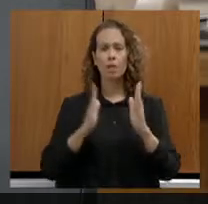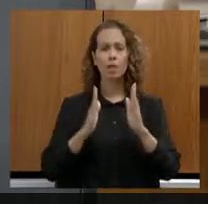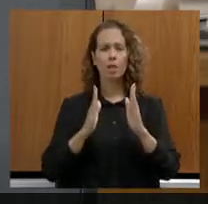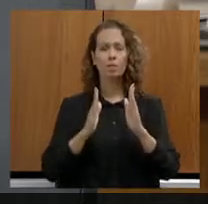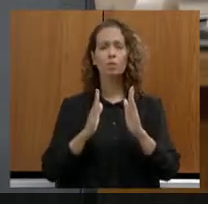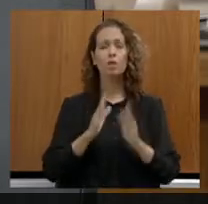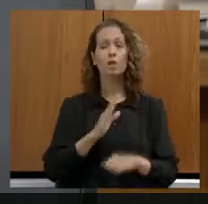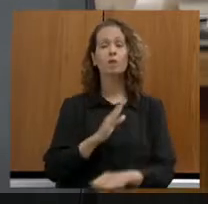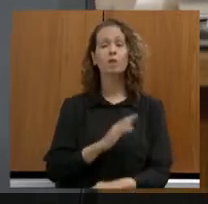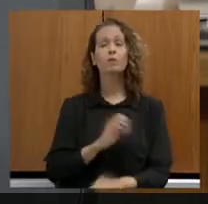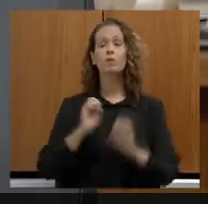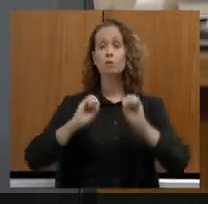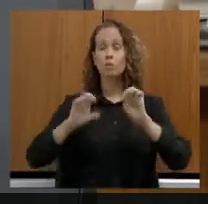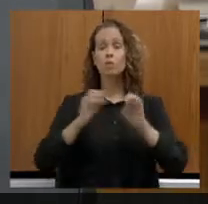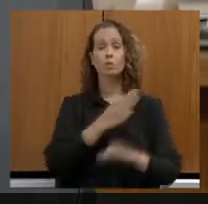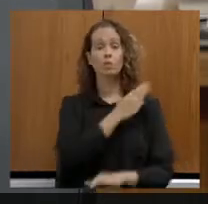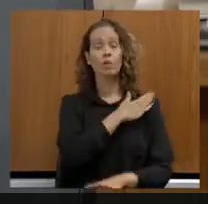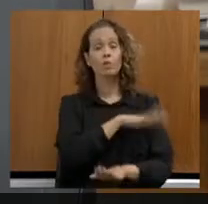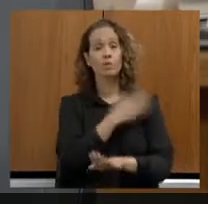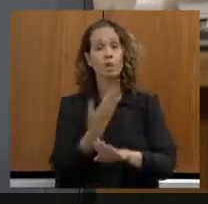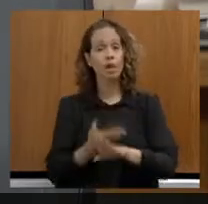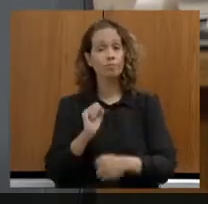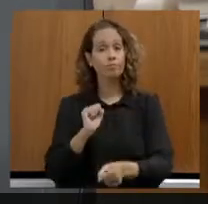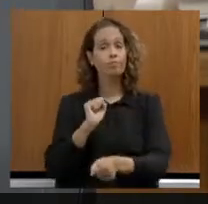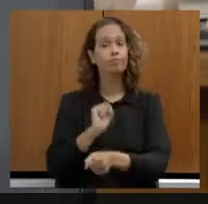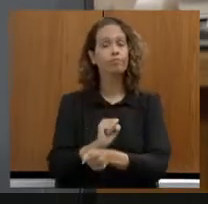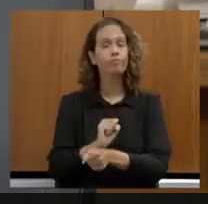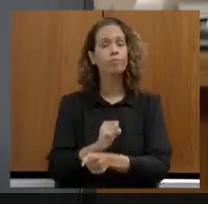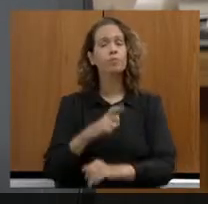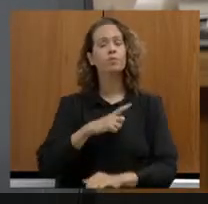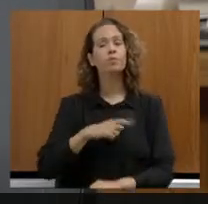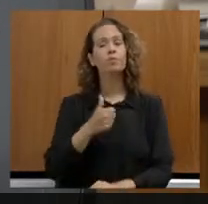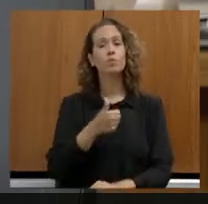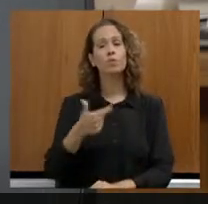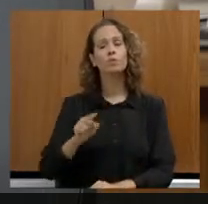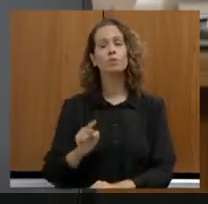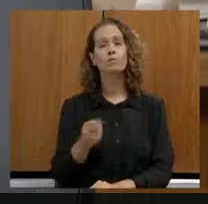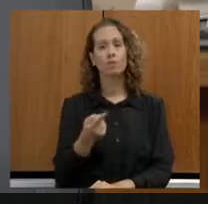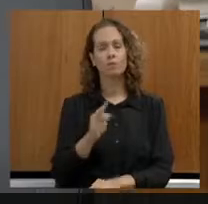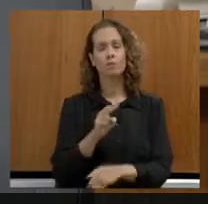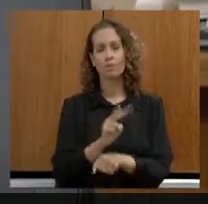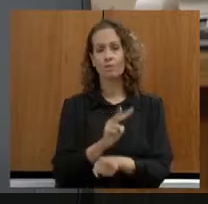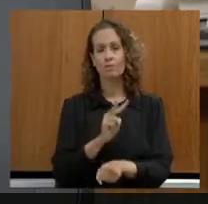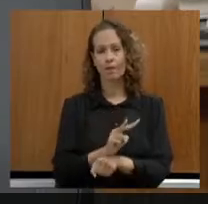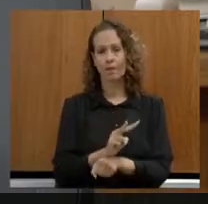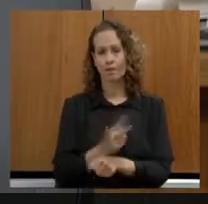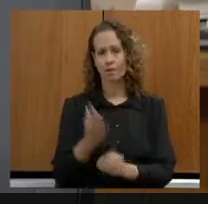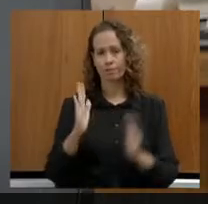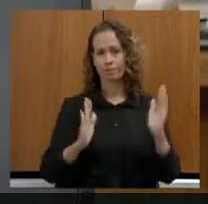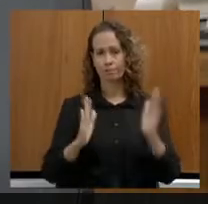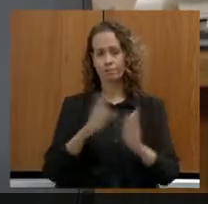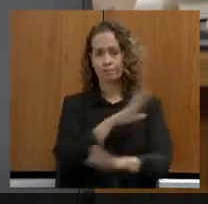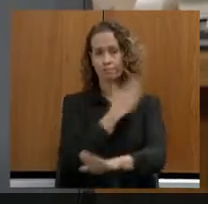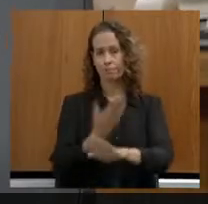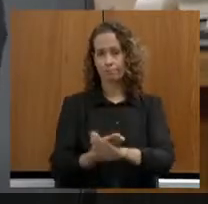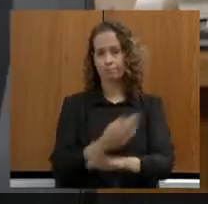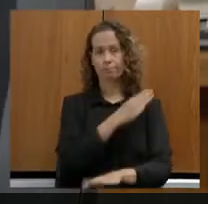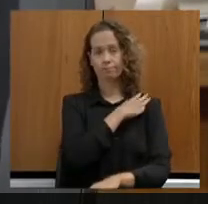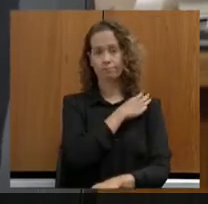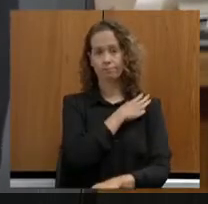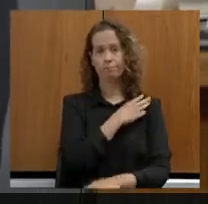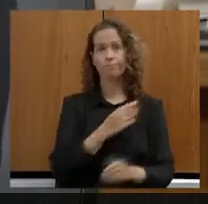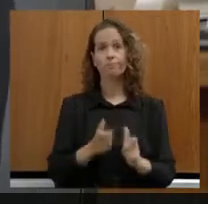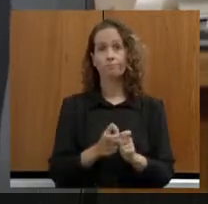do ensino e do tempo integral nós tínhamos 12 mil vagas de ensino médio de tempo integral certo expandimos para